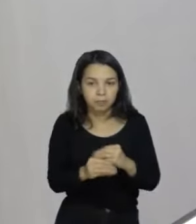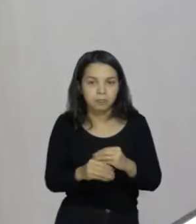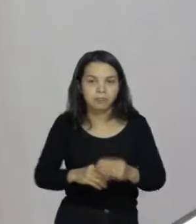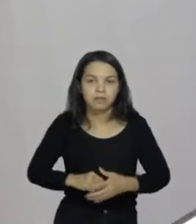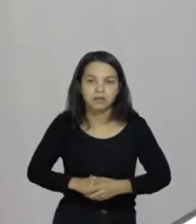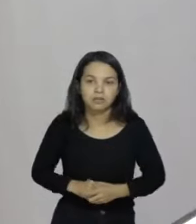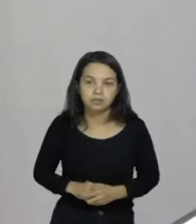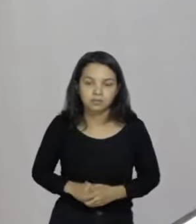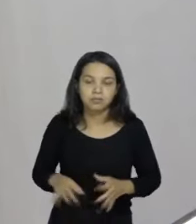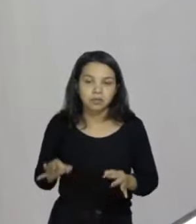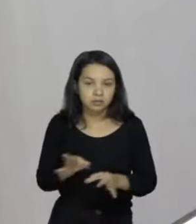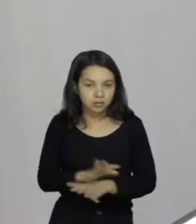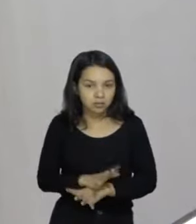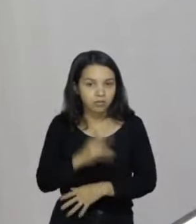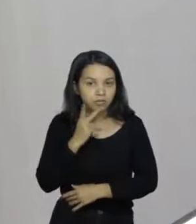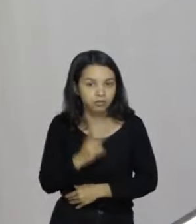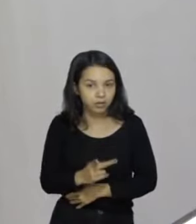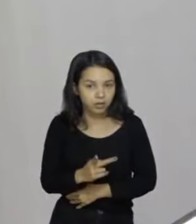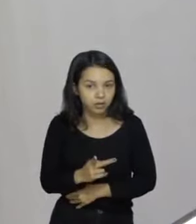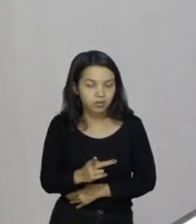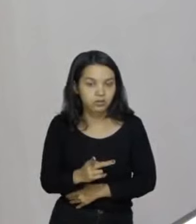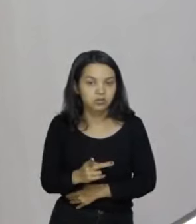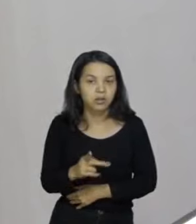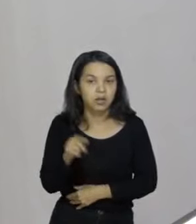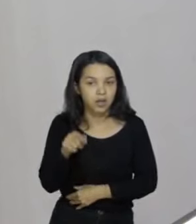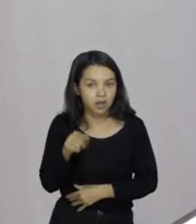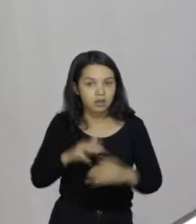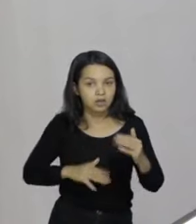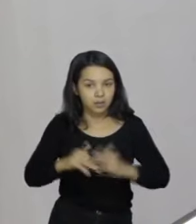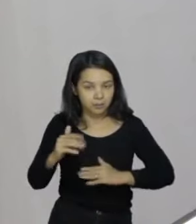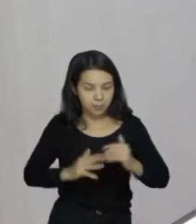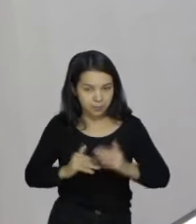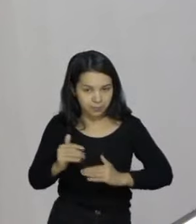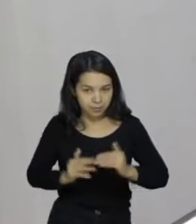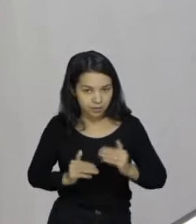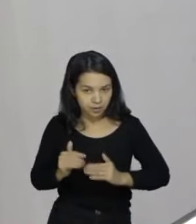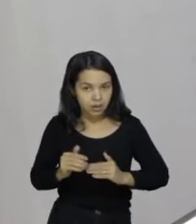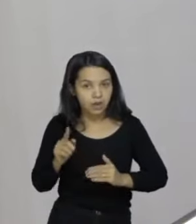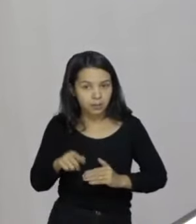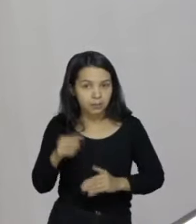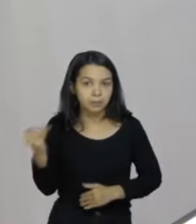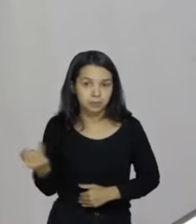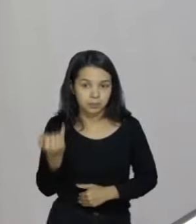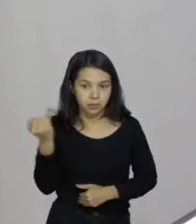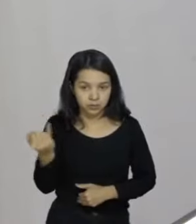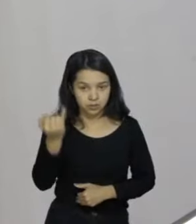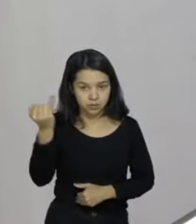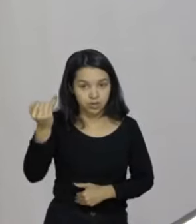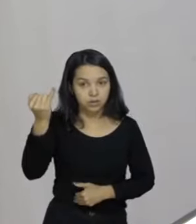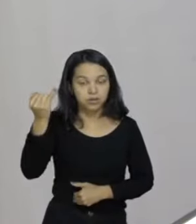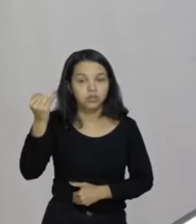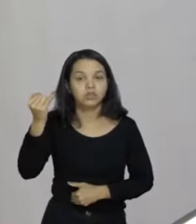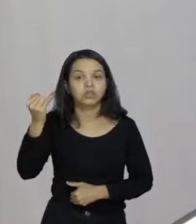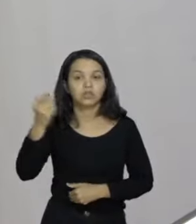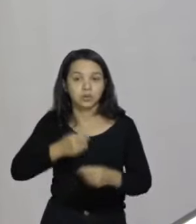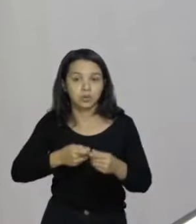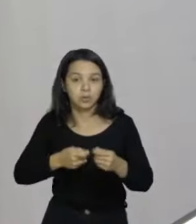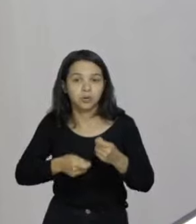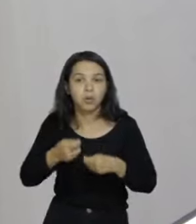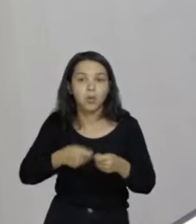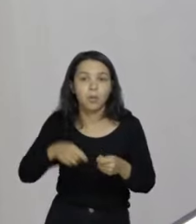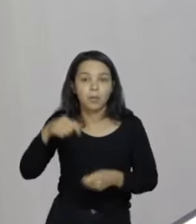encerrando dizer que essa atividade essa tão importante matriz econômica que é a cadeia leiteira